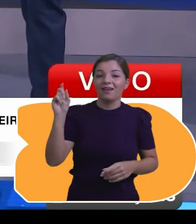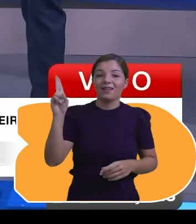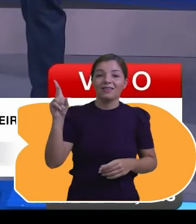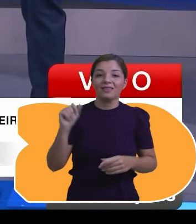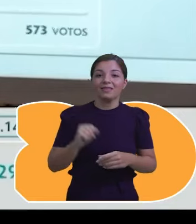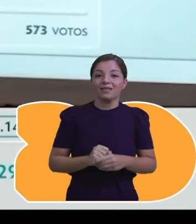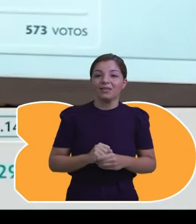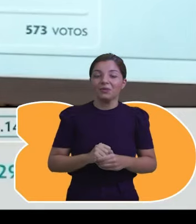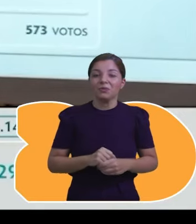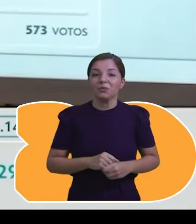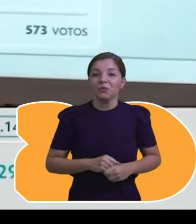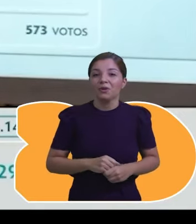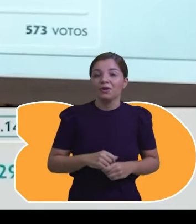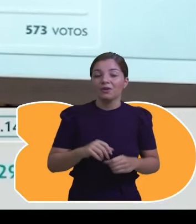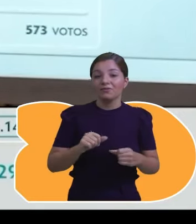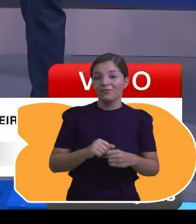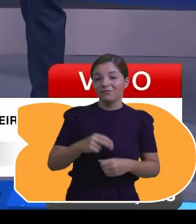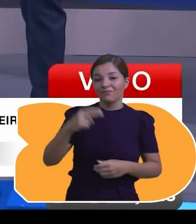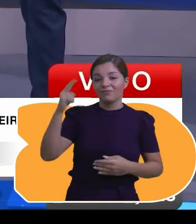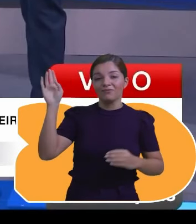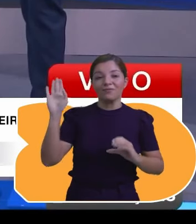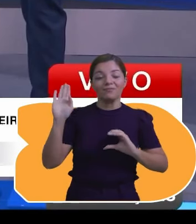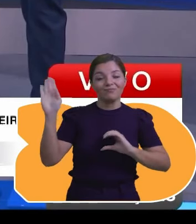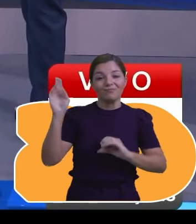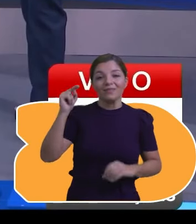para o segundo turno com ela. Contra Eduardo Siqueira,